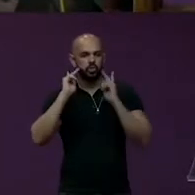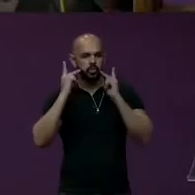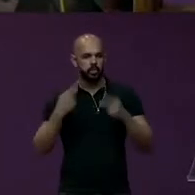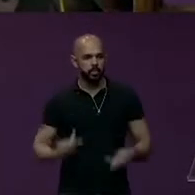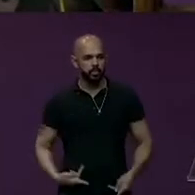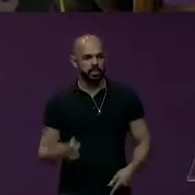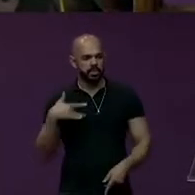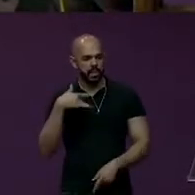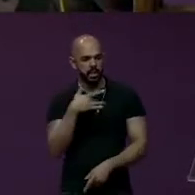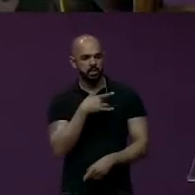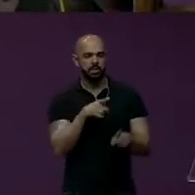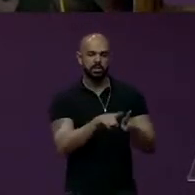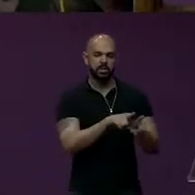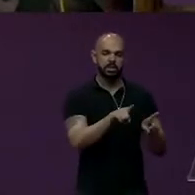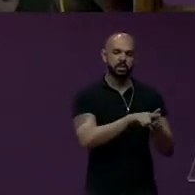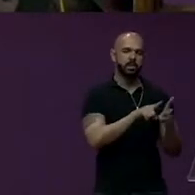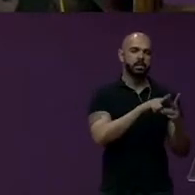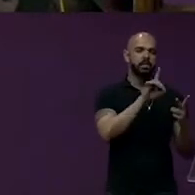na